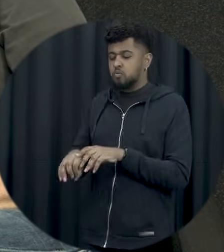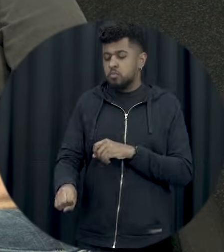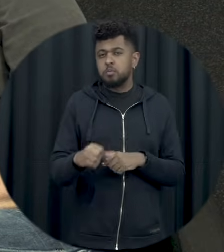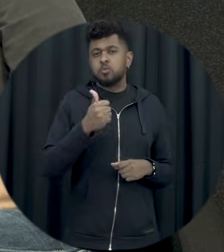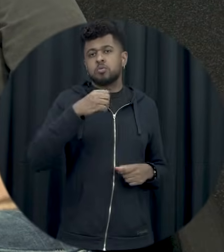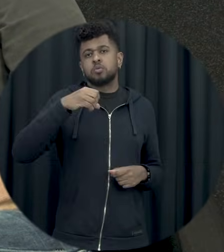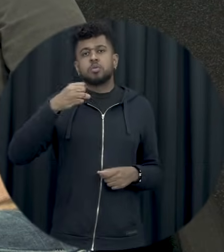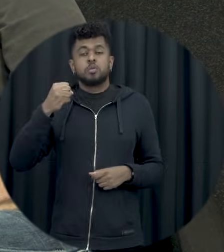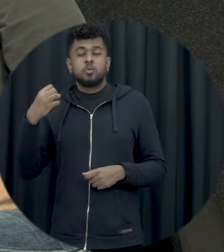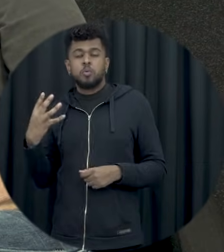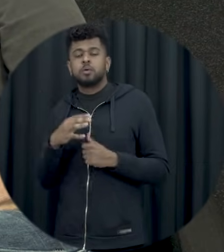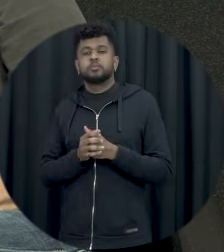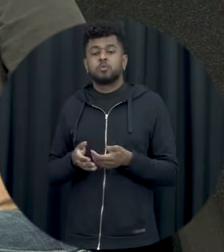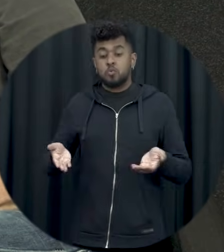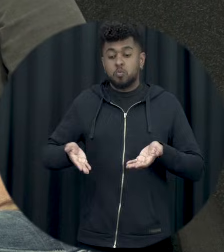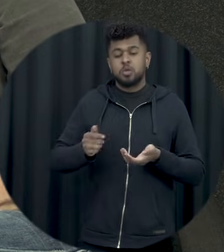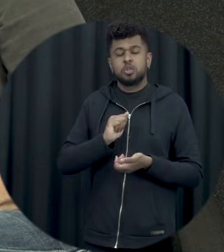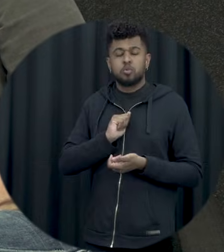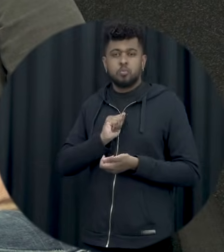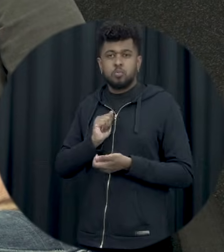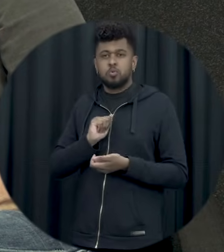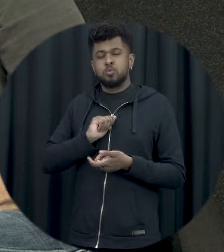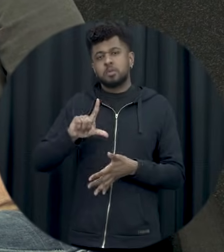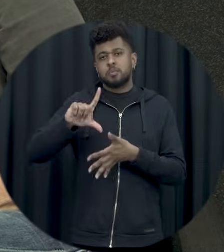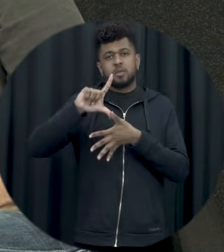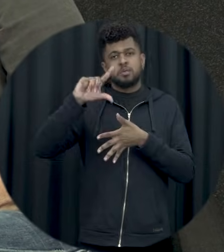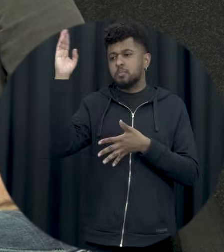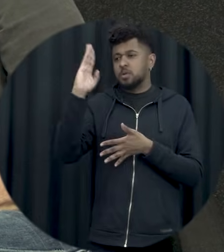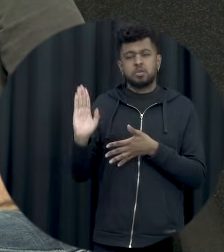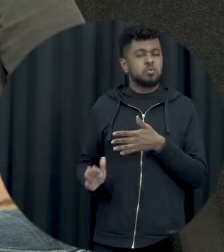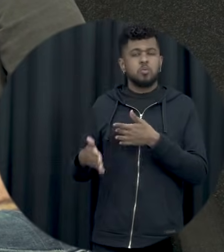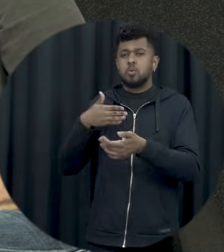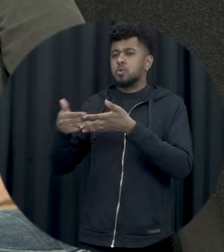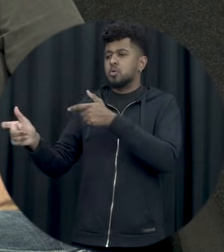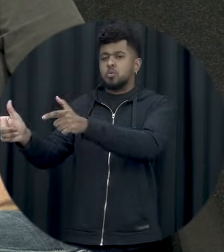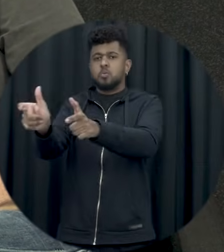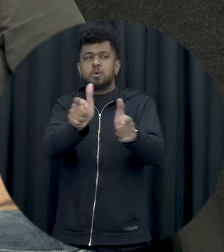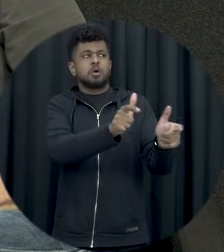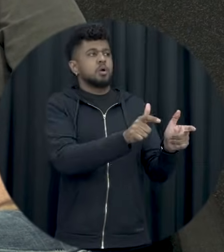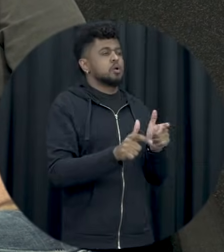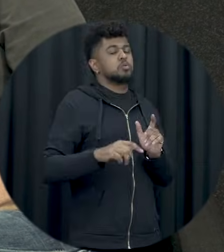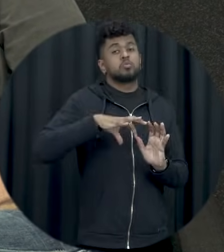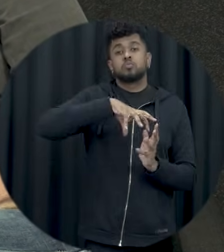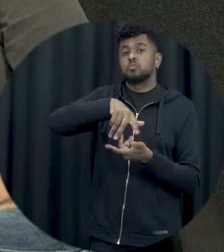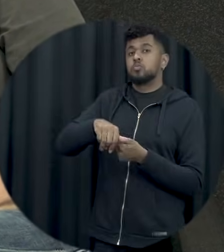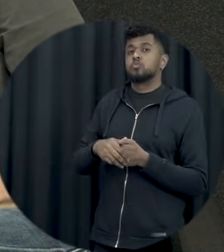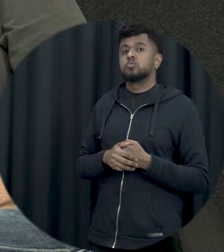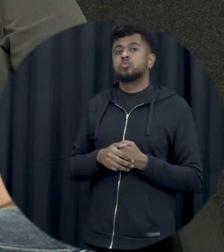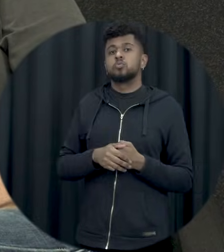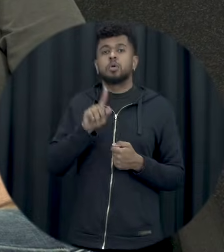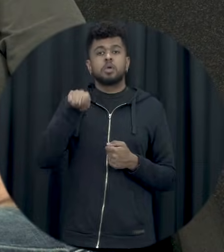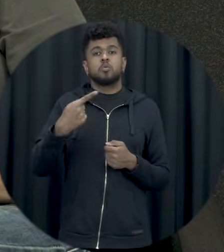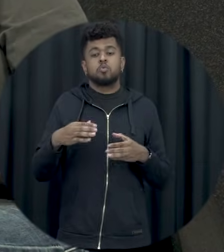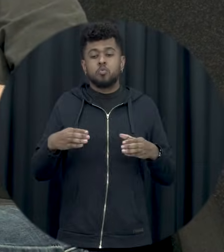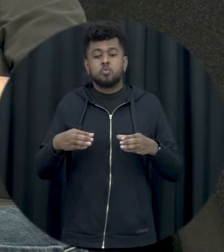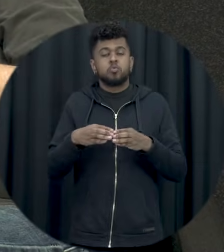né? Hoje, um antropólogo na América Latina, no Brasil, em qualquer lugar do mundo, praticamente, somos uma categoria